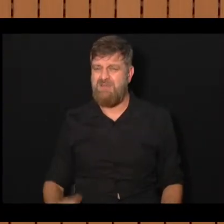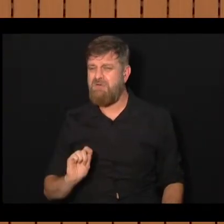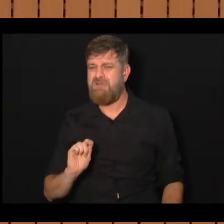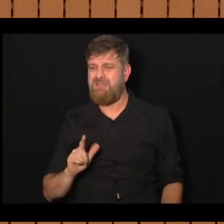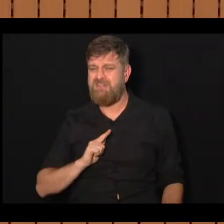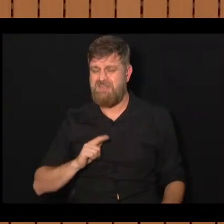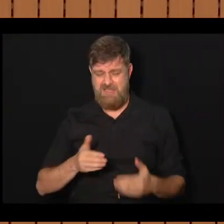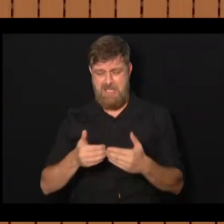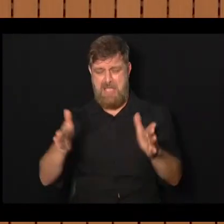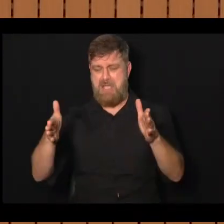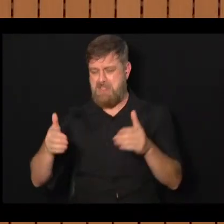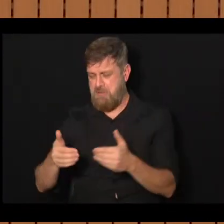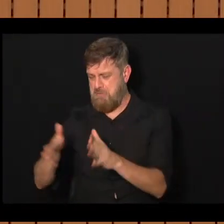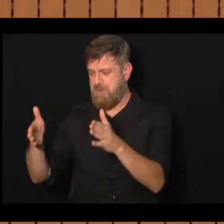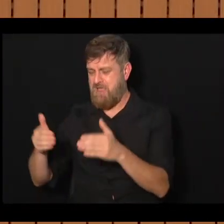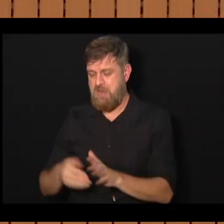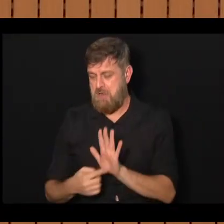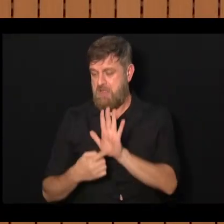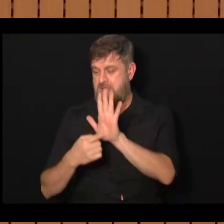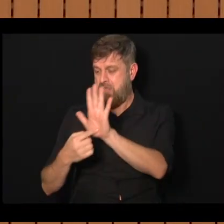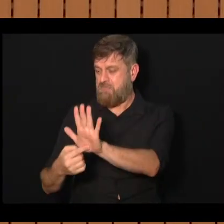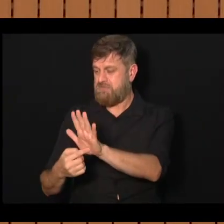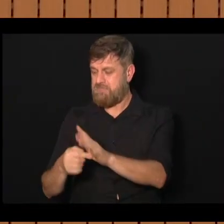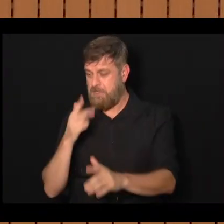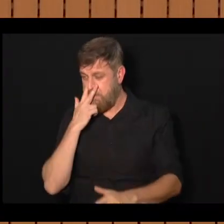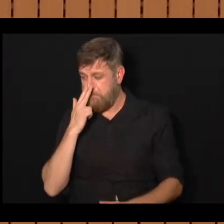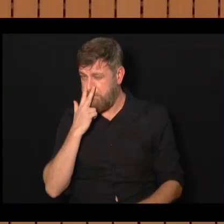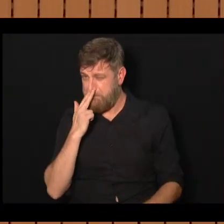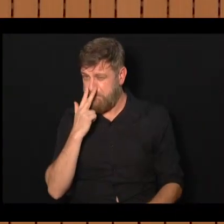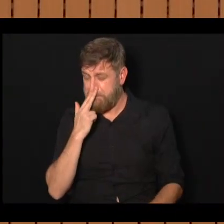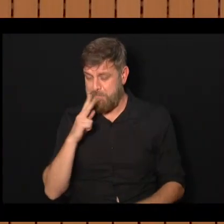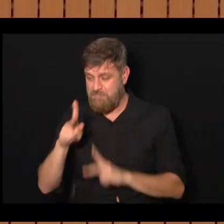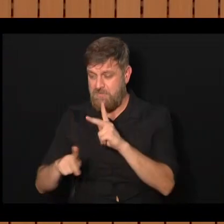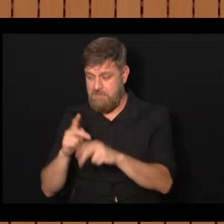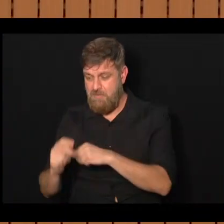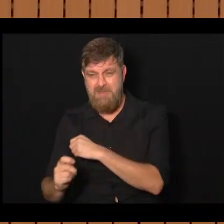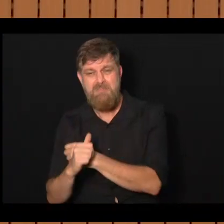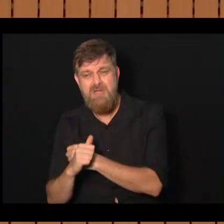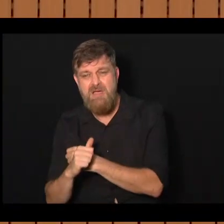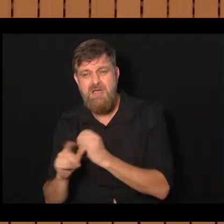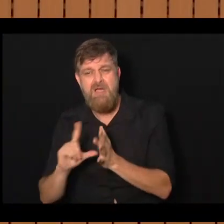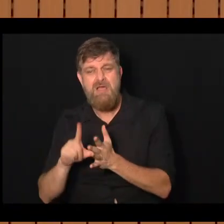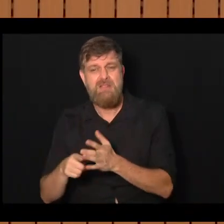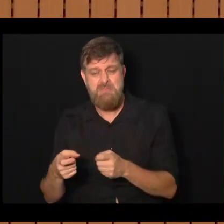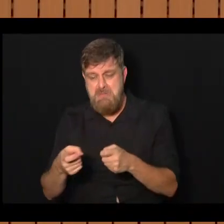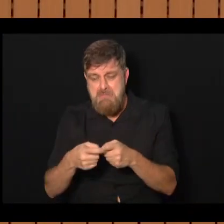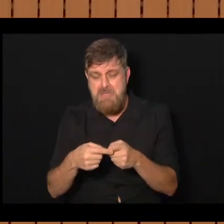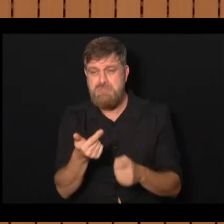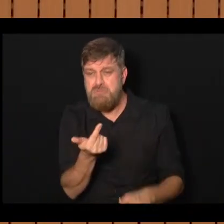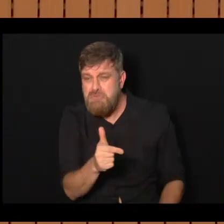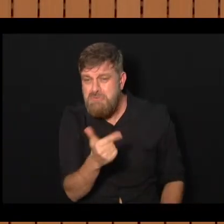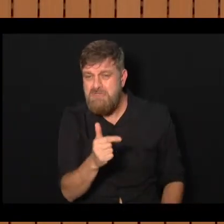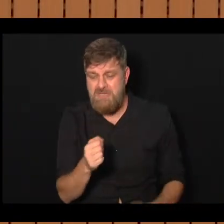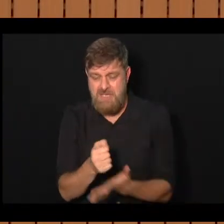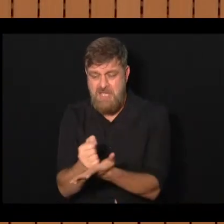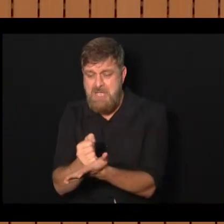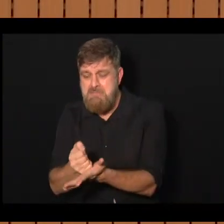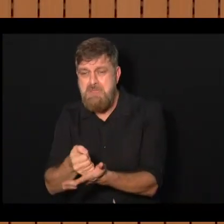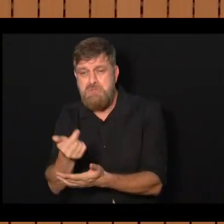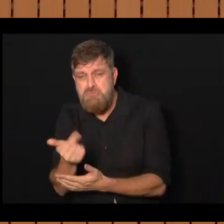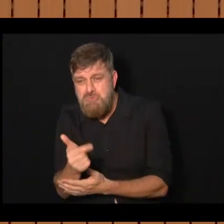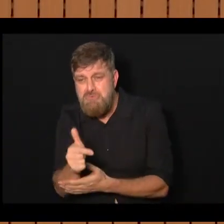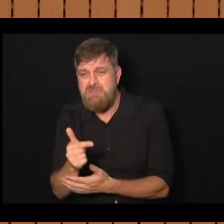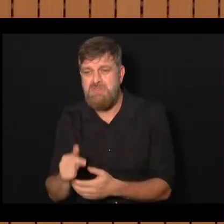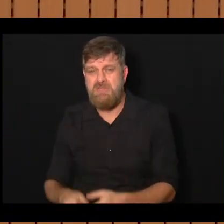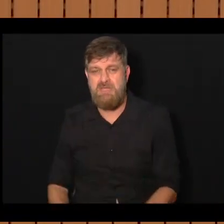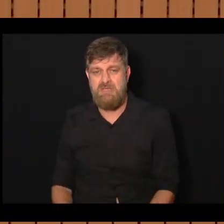adianta inaugurar, vender essa fumaça para a população de Campinas, para amanhã não ter médico, amanhã não tem remédio, amanhã